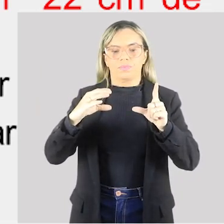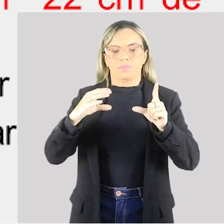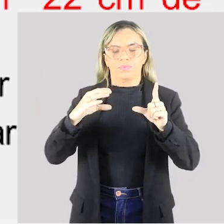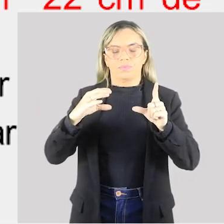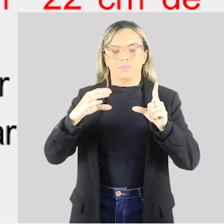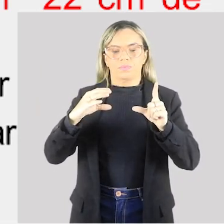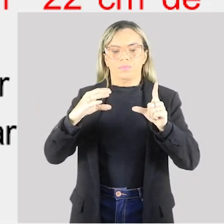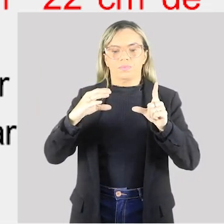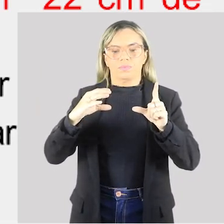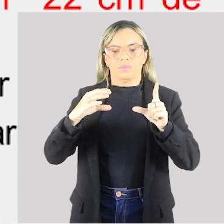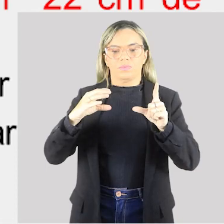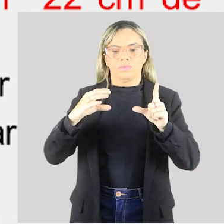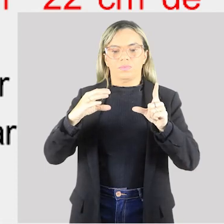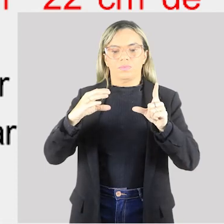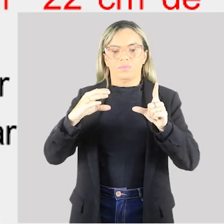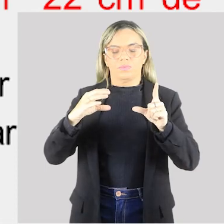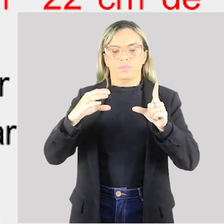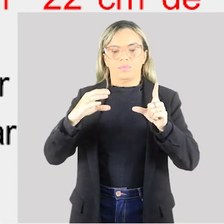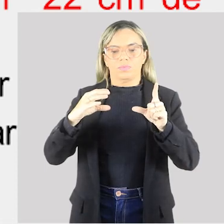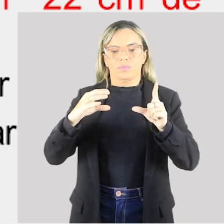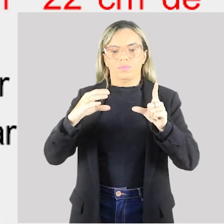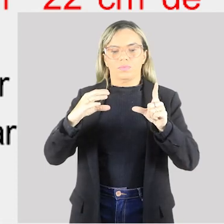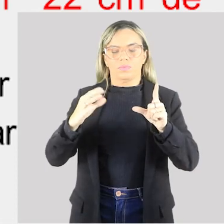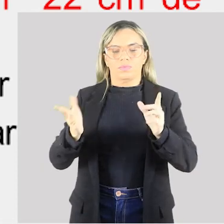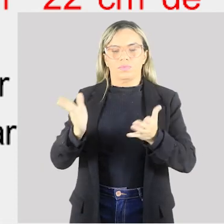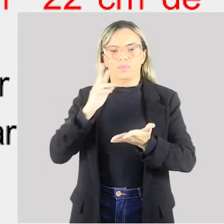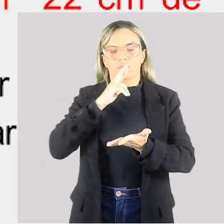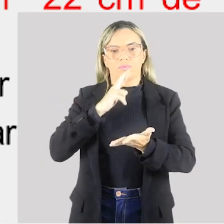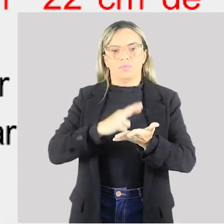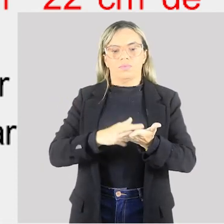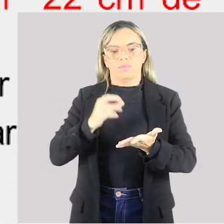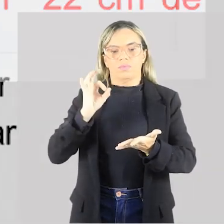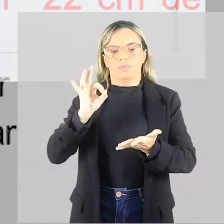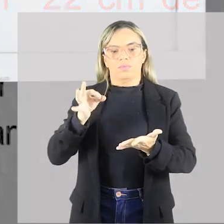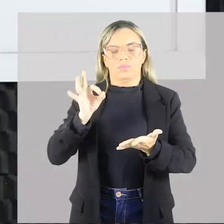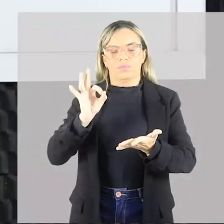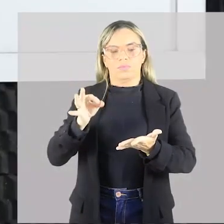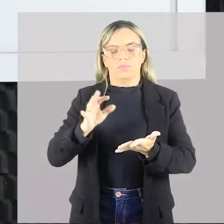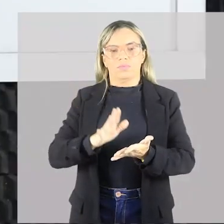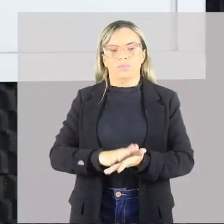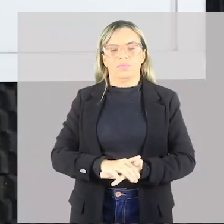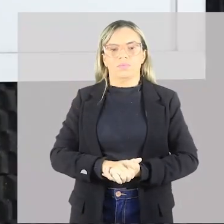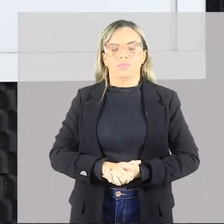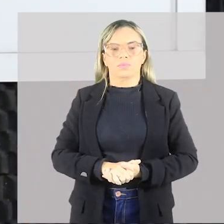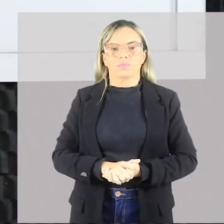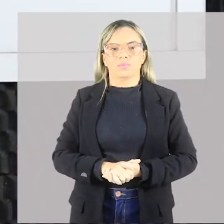22 centímetros de altura. Resposta correta, letra C. Beleza?